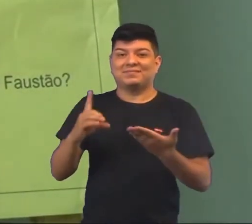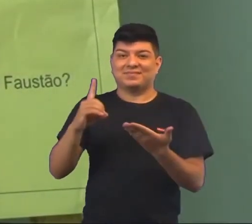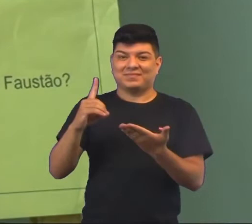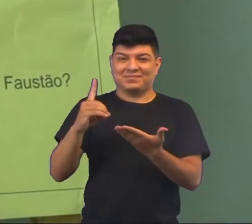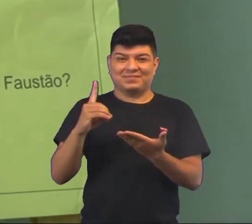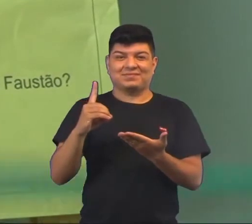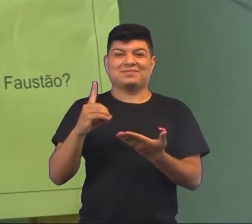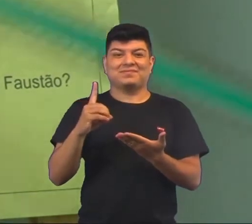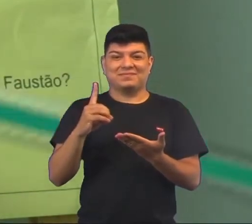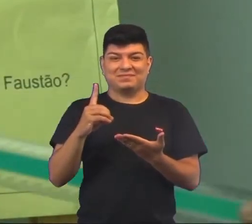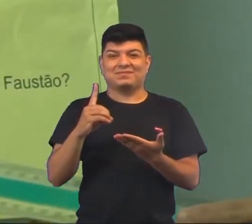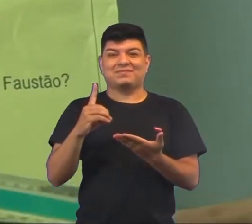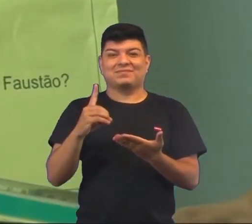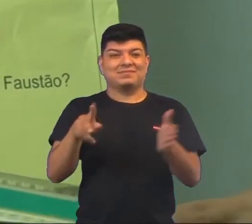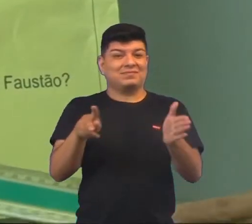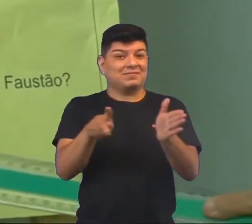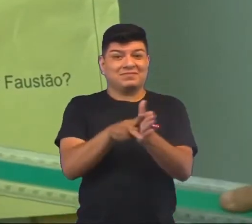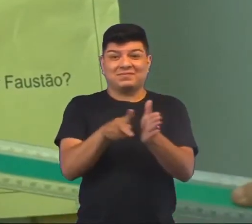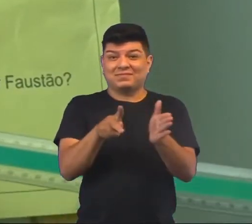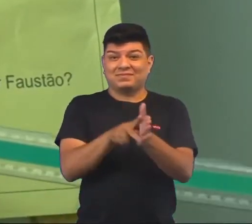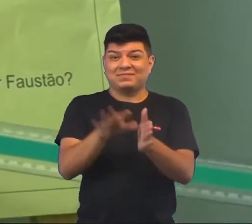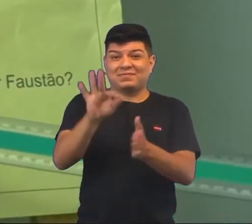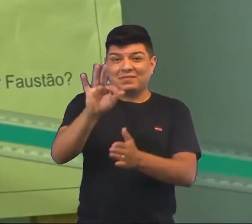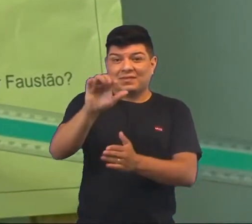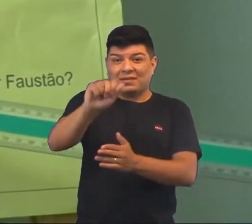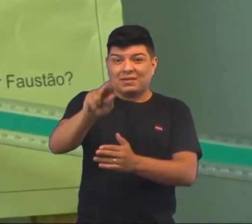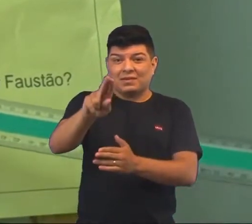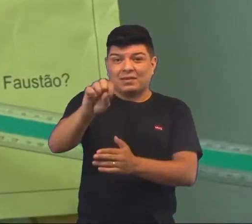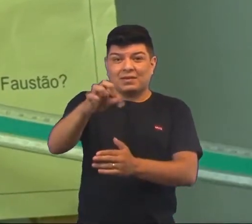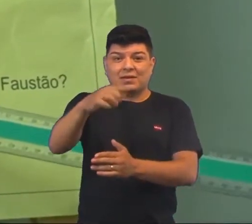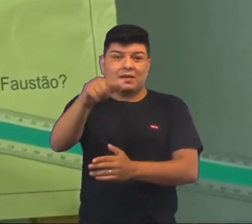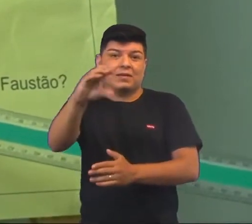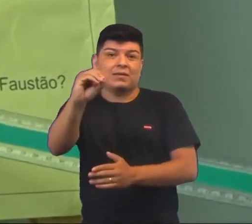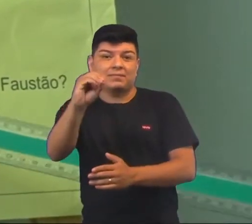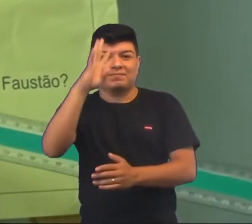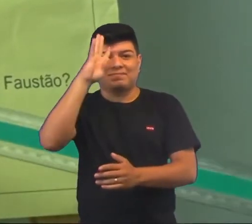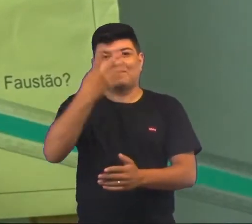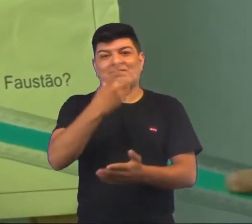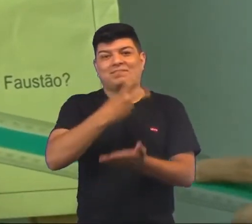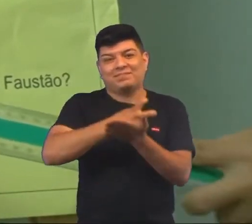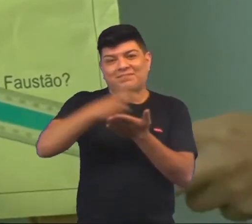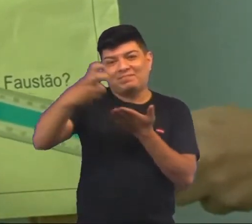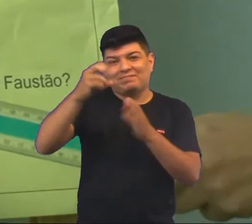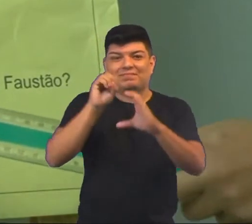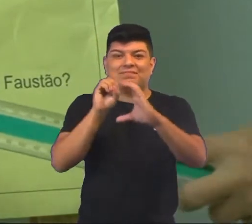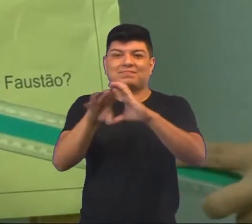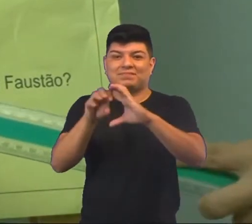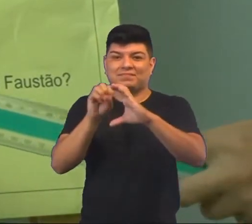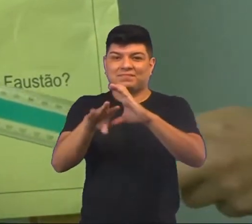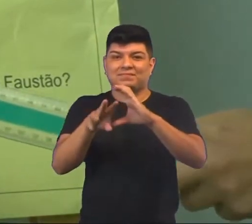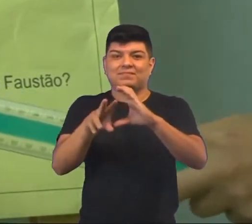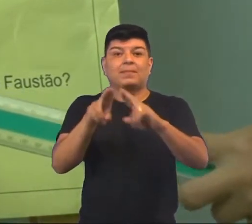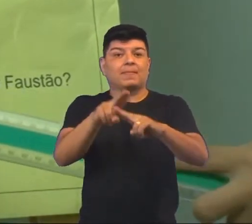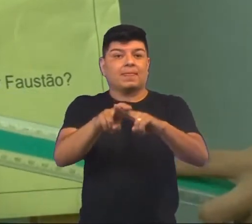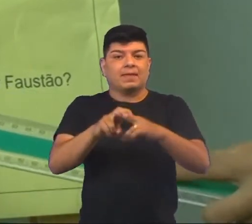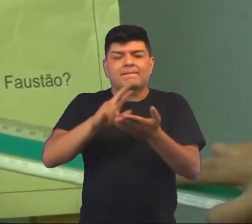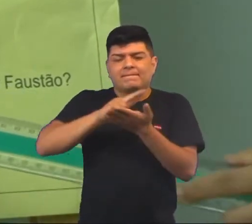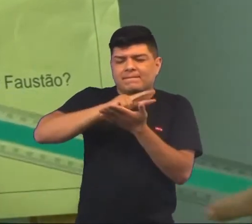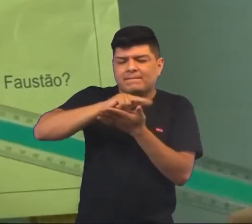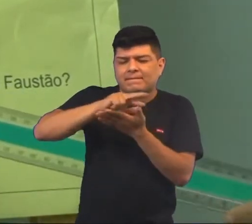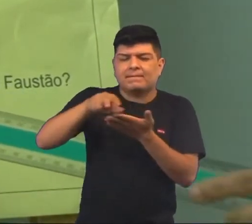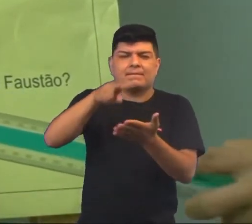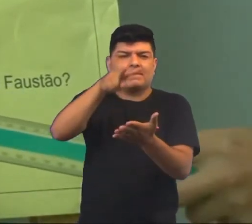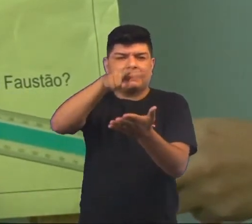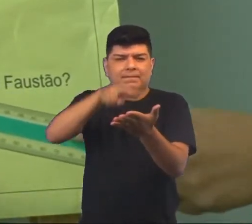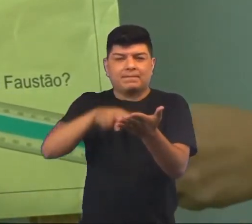ó. O próprio Faustão decidiu sair da Globo. Então, como eu falei, é importante várias leituras